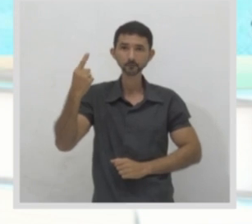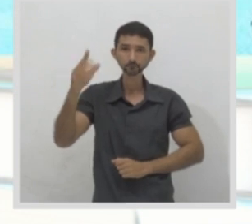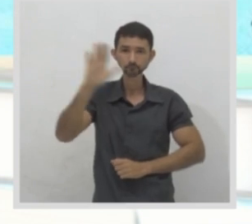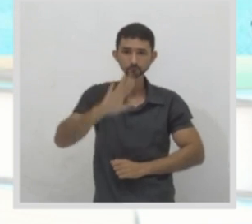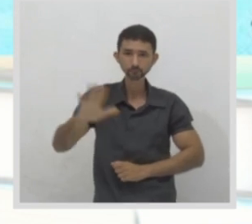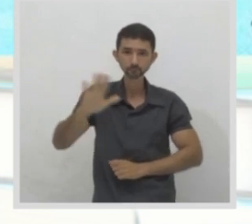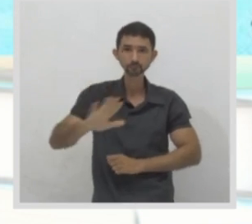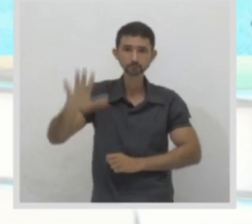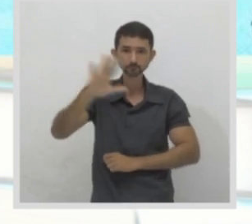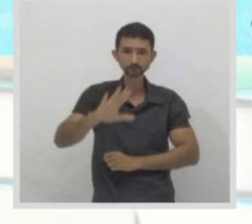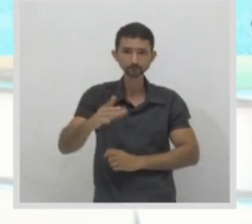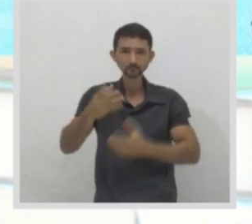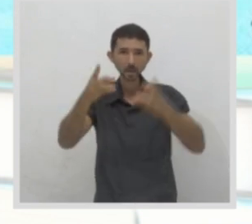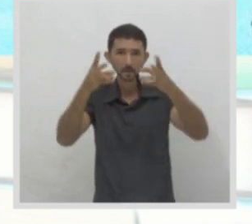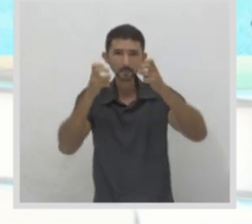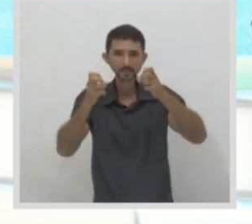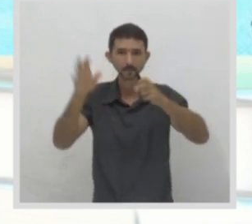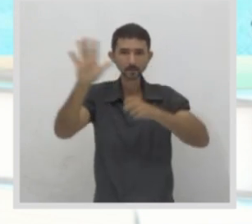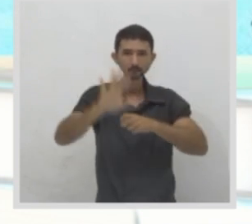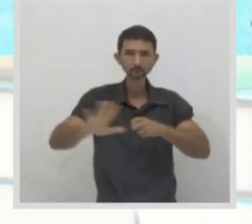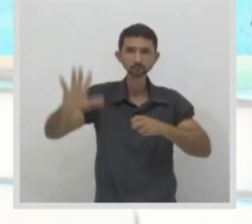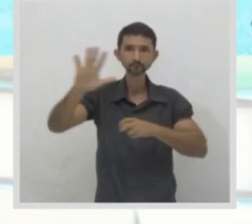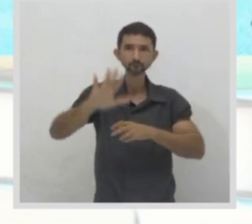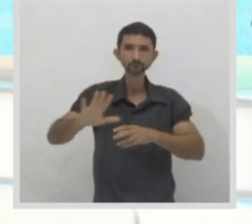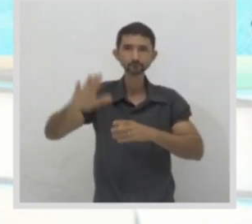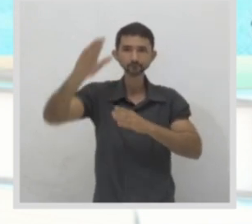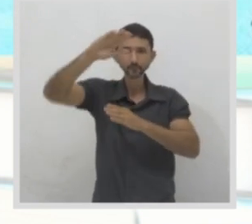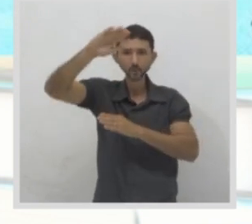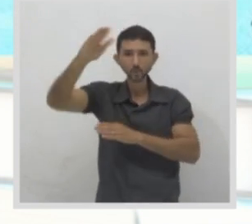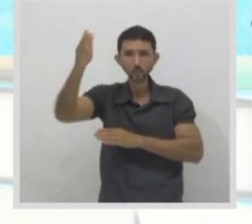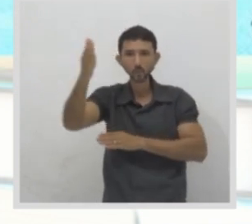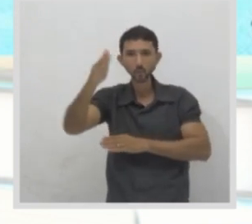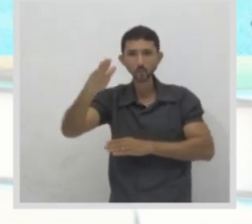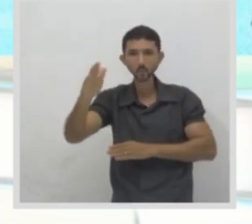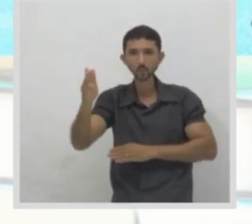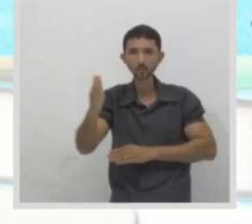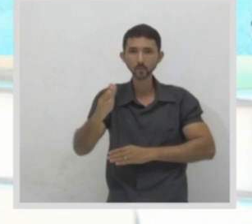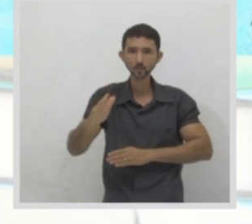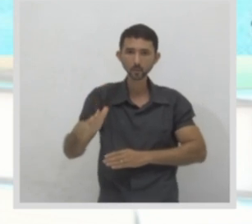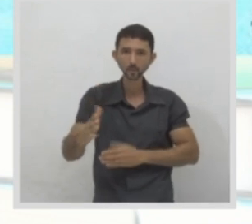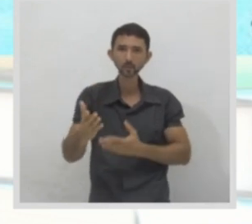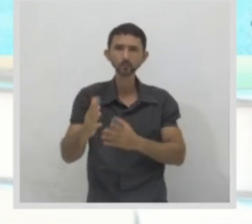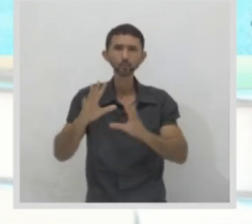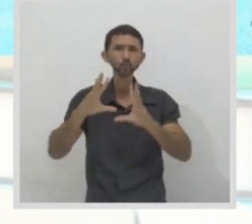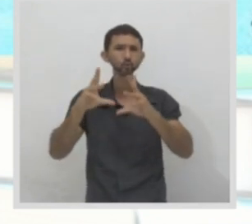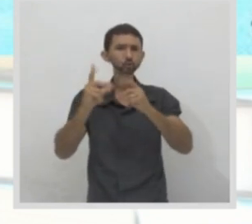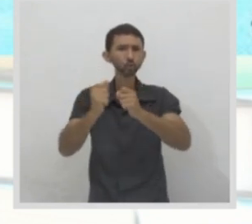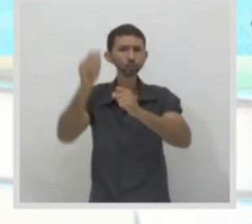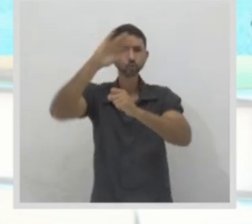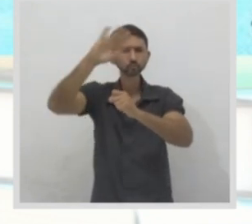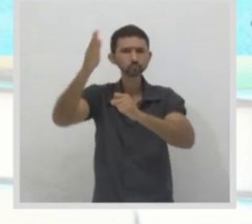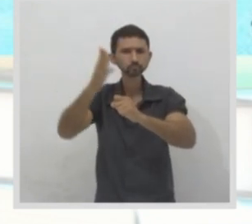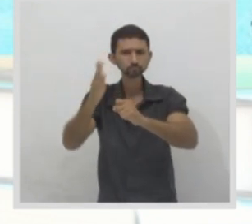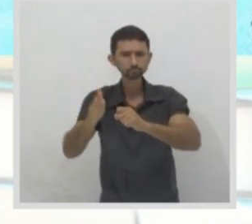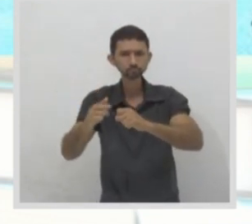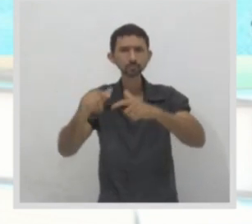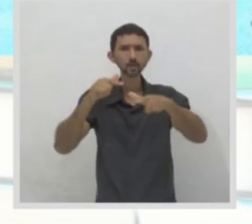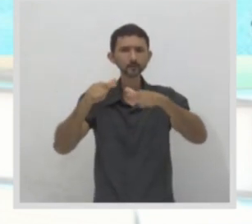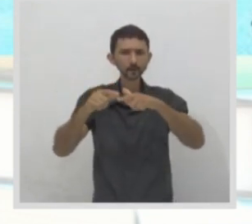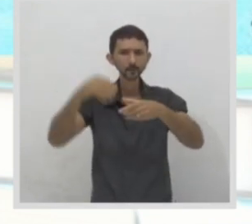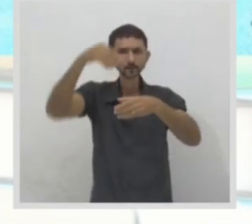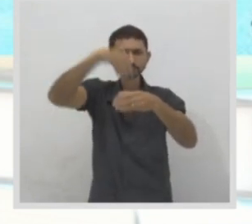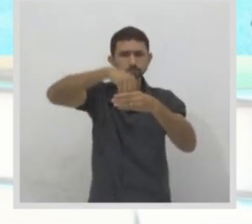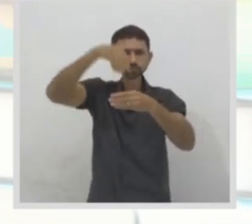principais regiões, você percebe, o nosso litoral, né, como ele foi praticamente todo ocupado por atividades